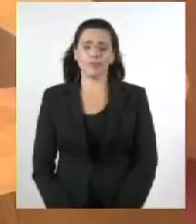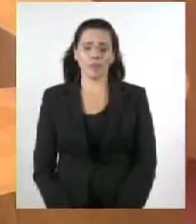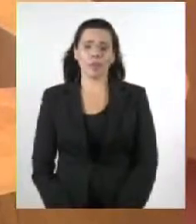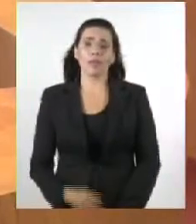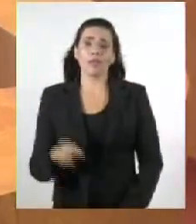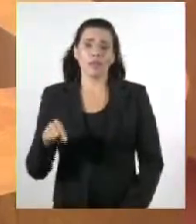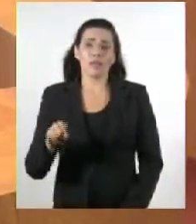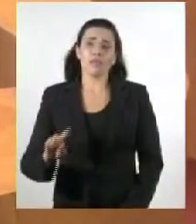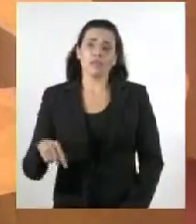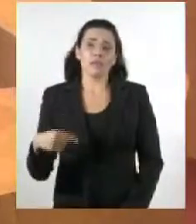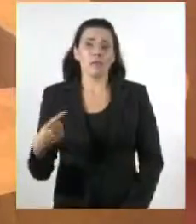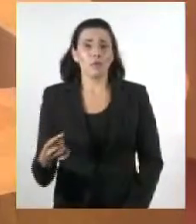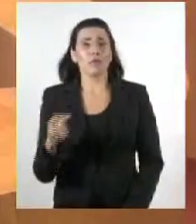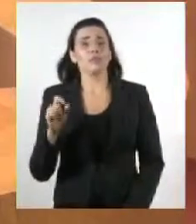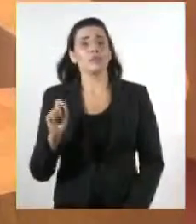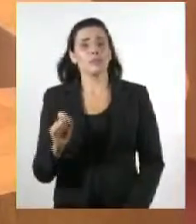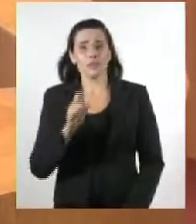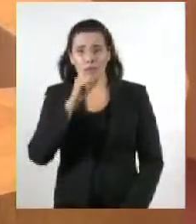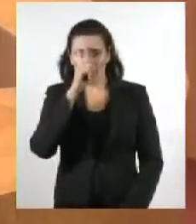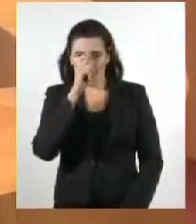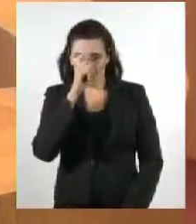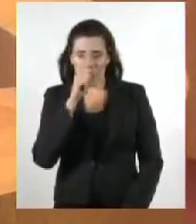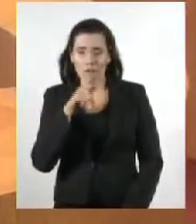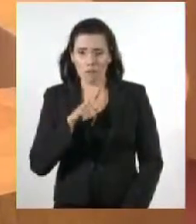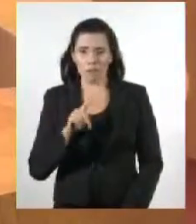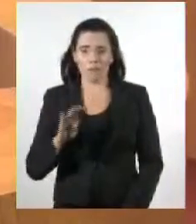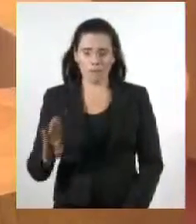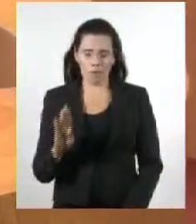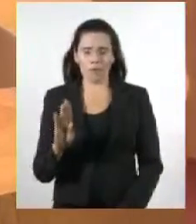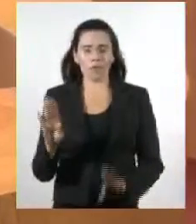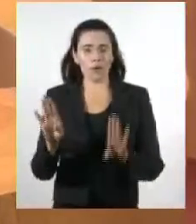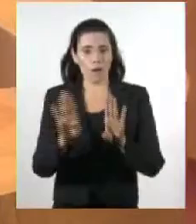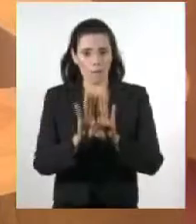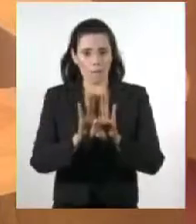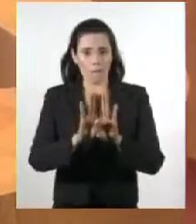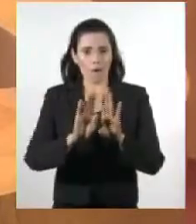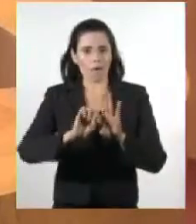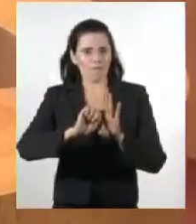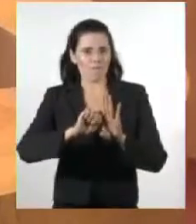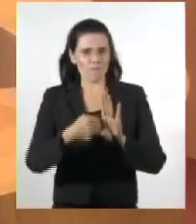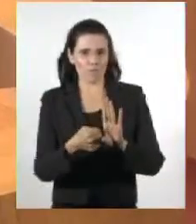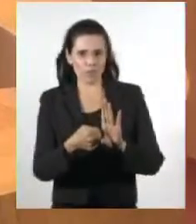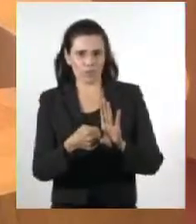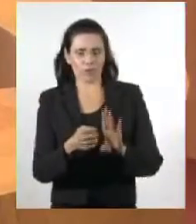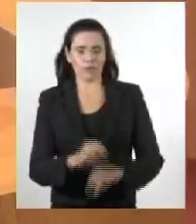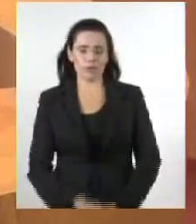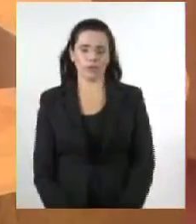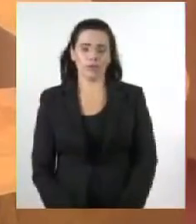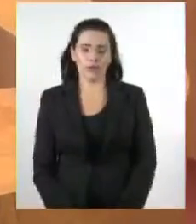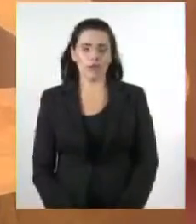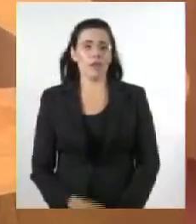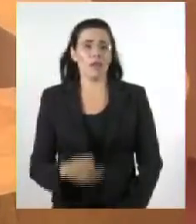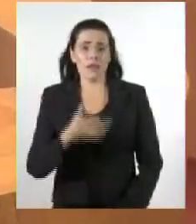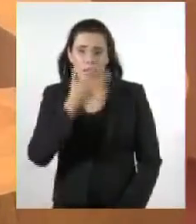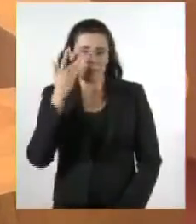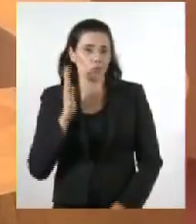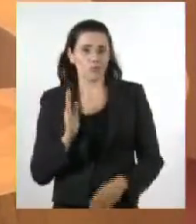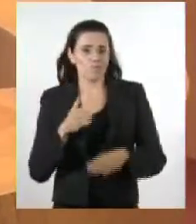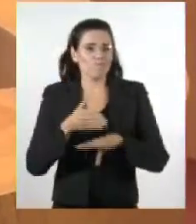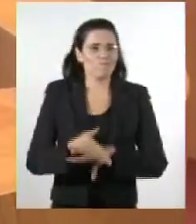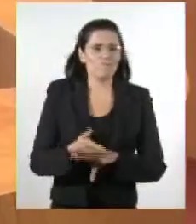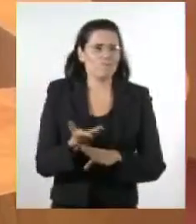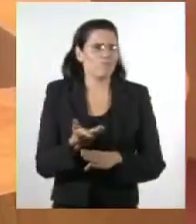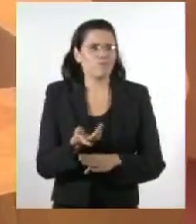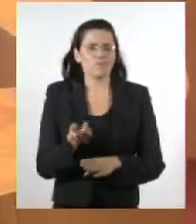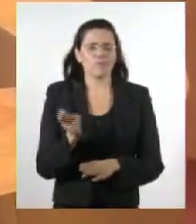aquela comunidade mais pobre e necessitada, talvez seja tarde demais, deputado Antônio Pereira, para que a classe política se una e